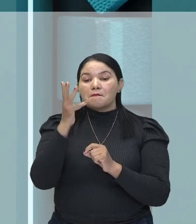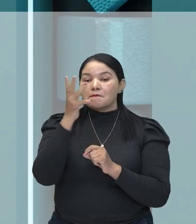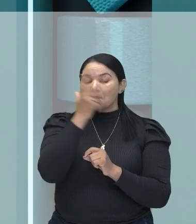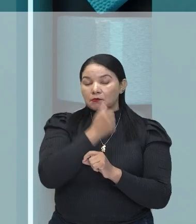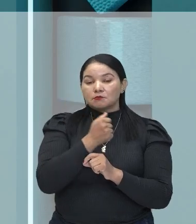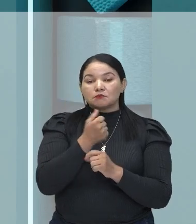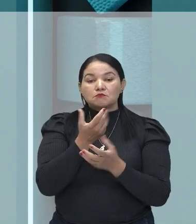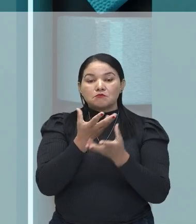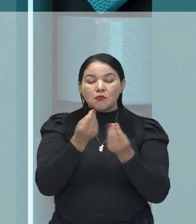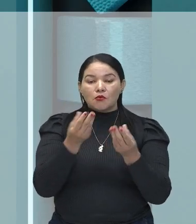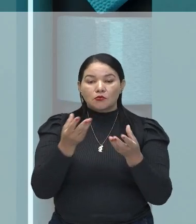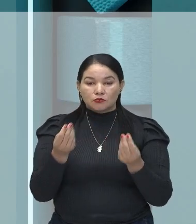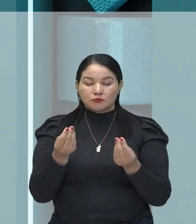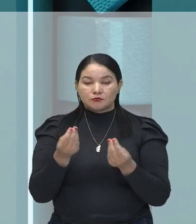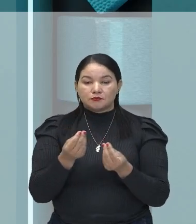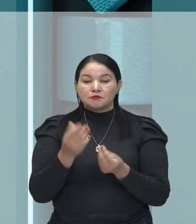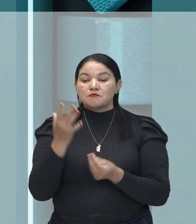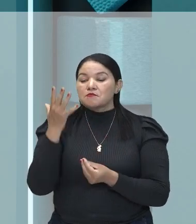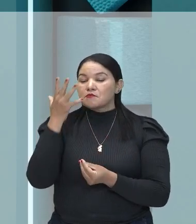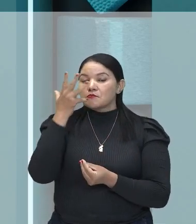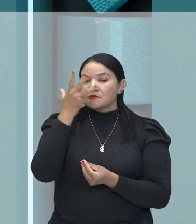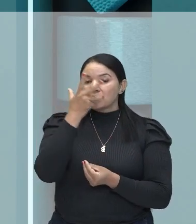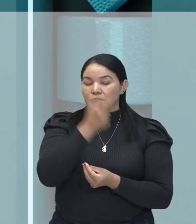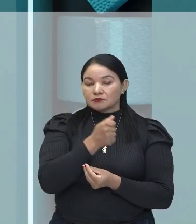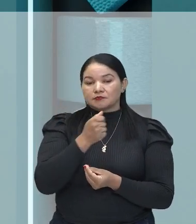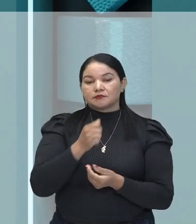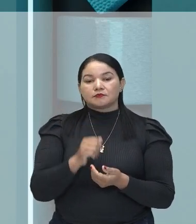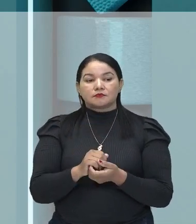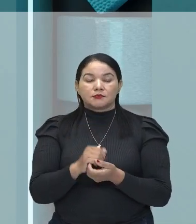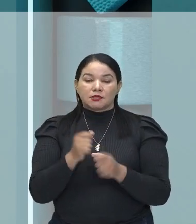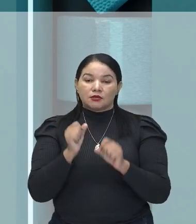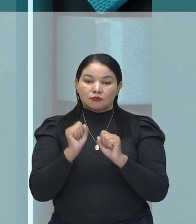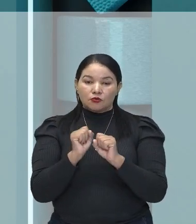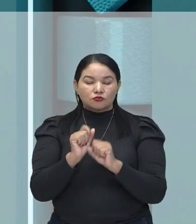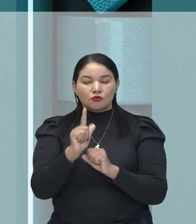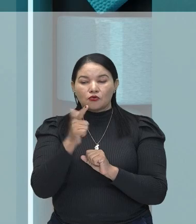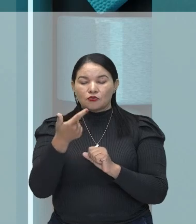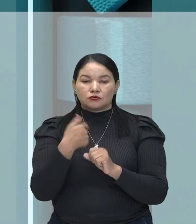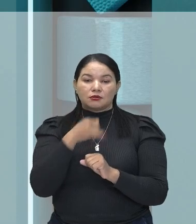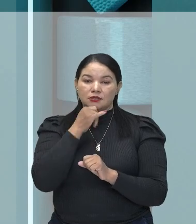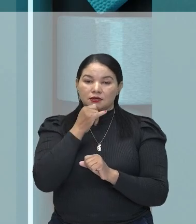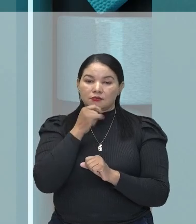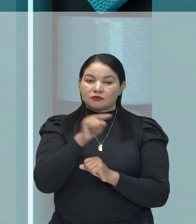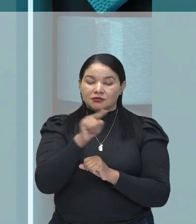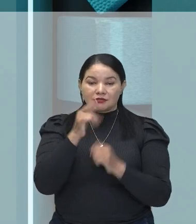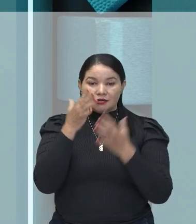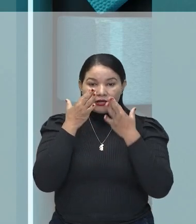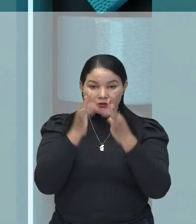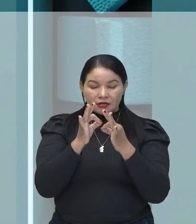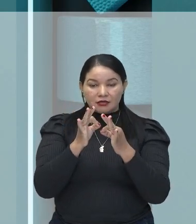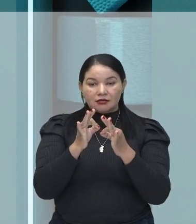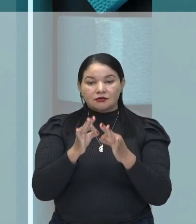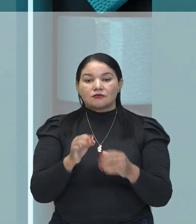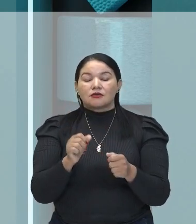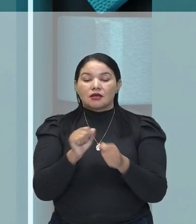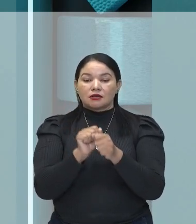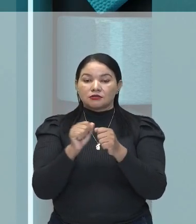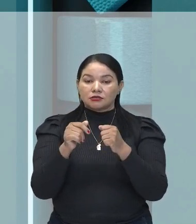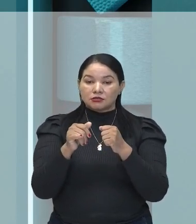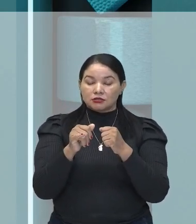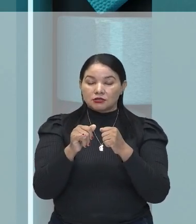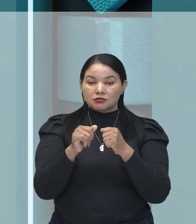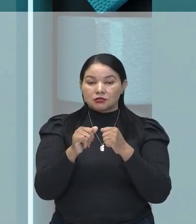o adjetivo. A gente já viu também isso em outros exemplos. Então, muito atentos. Falamos de adjetivo, falamos sobre como